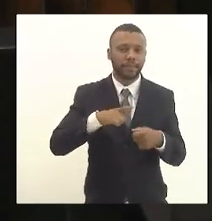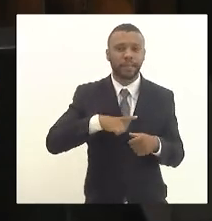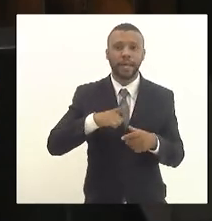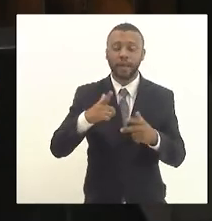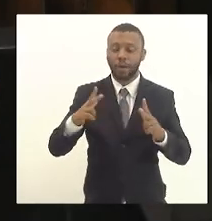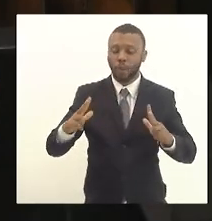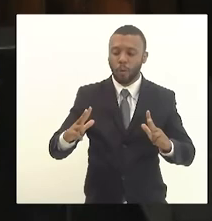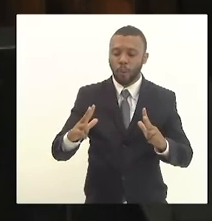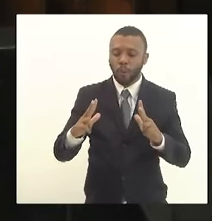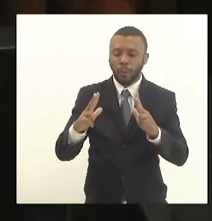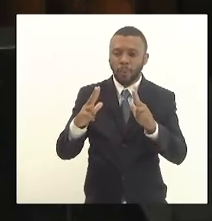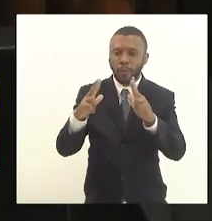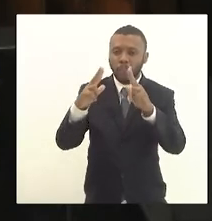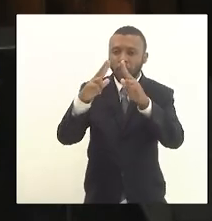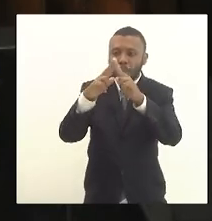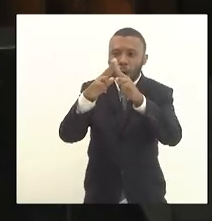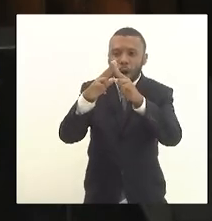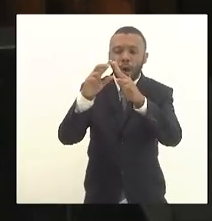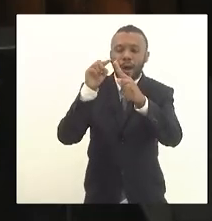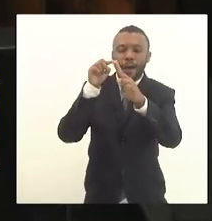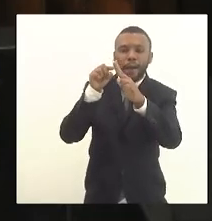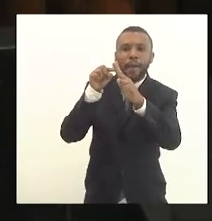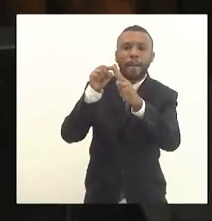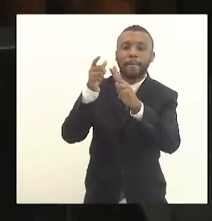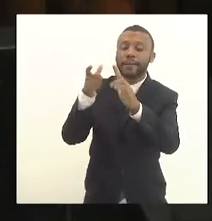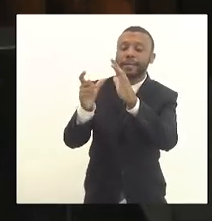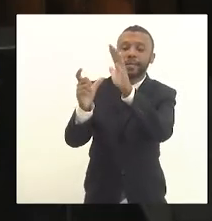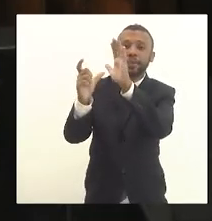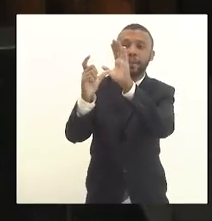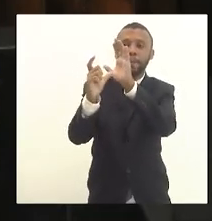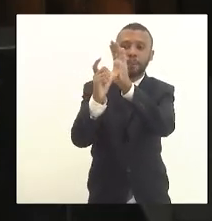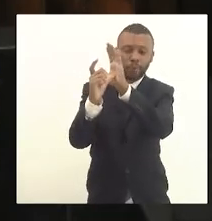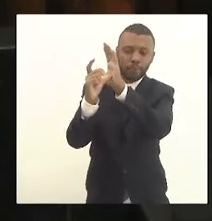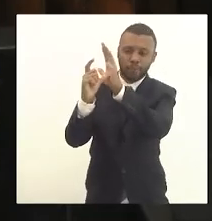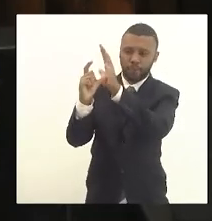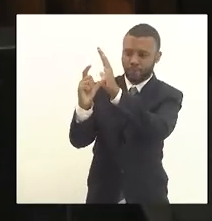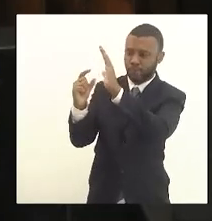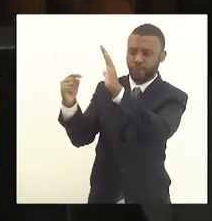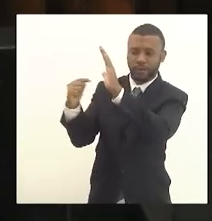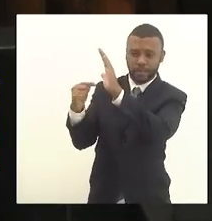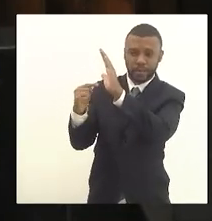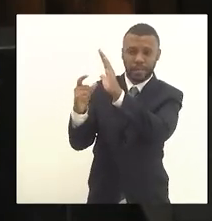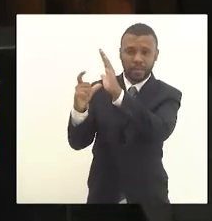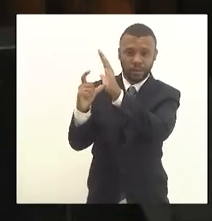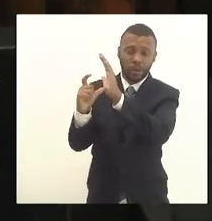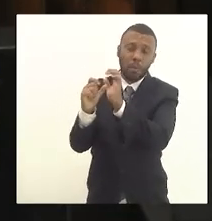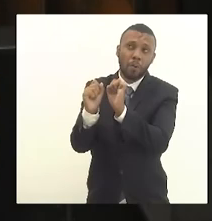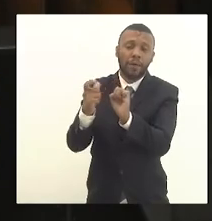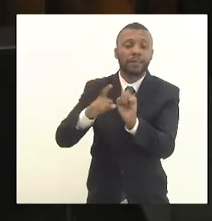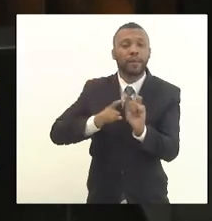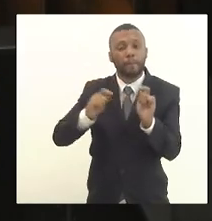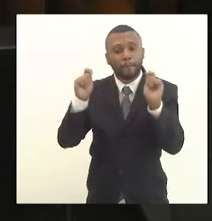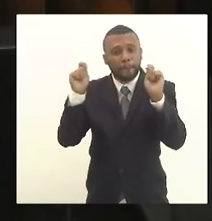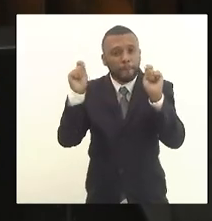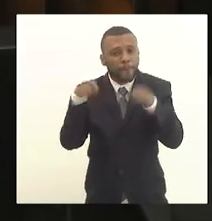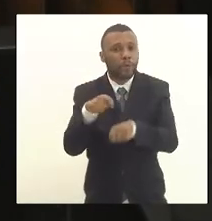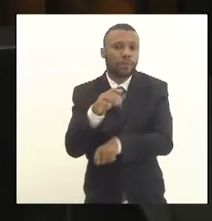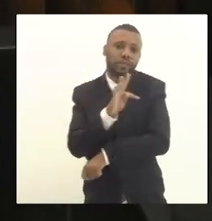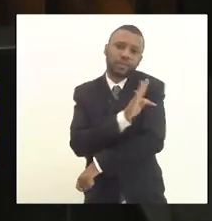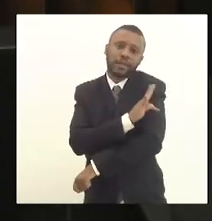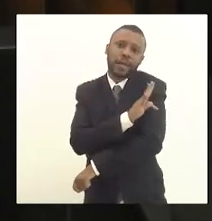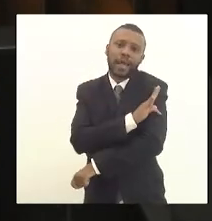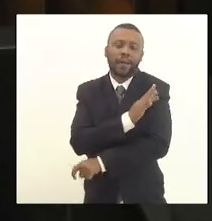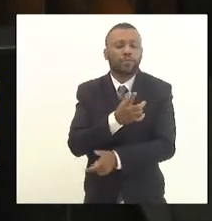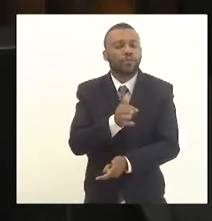lá. E essa torre pode ter um potencial, aí é técnico, né? Imaginemos que